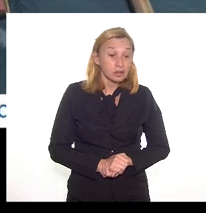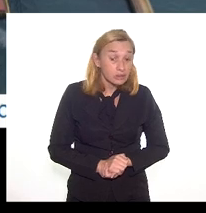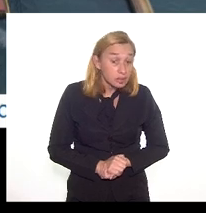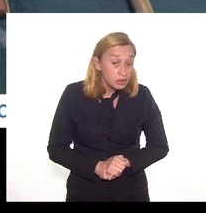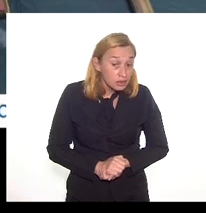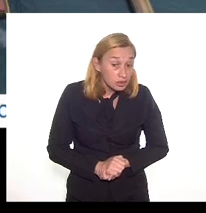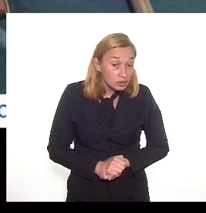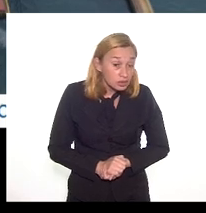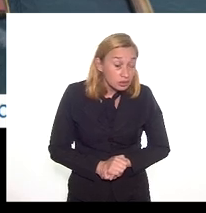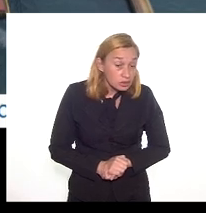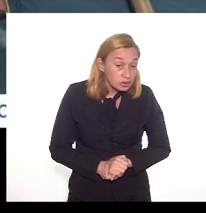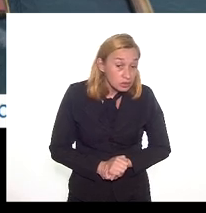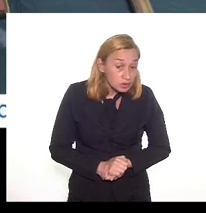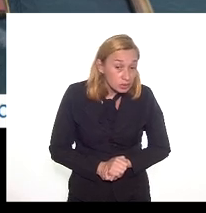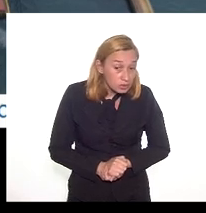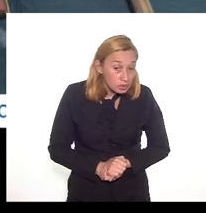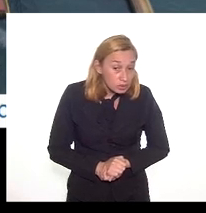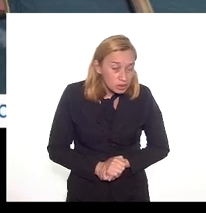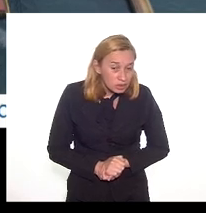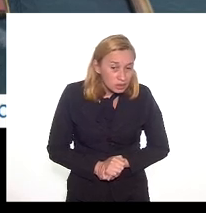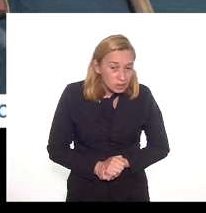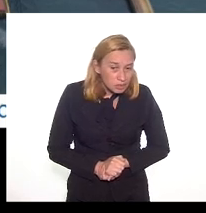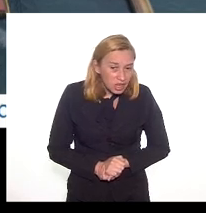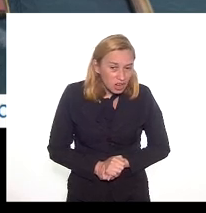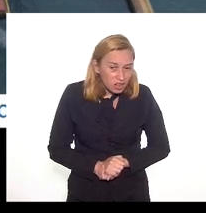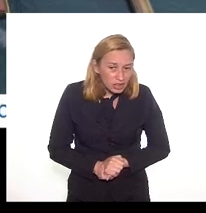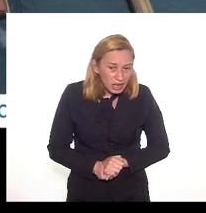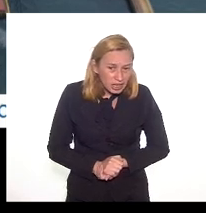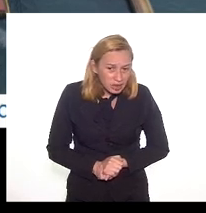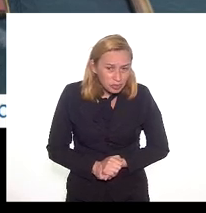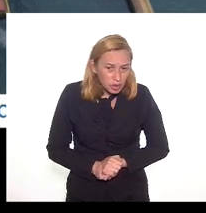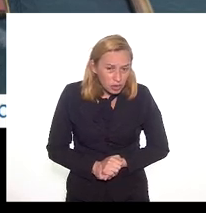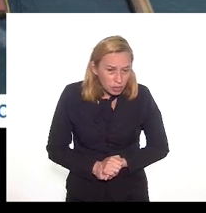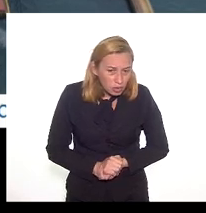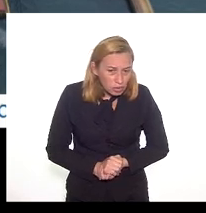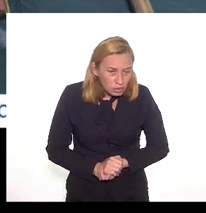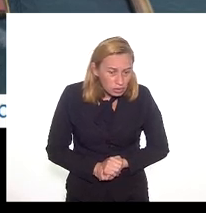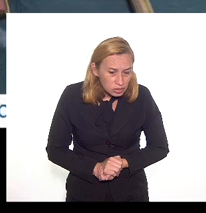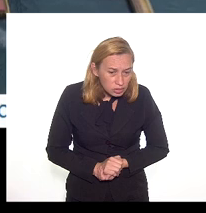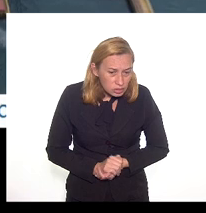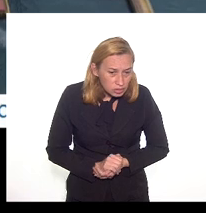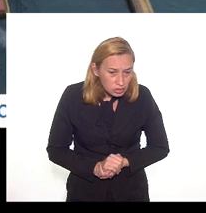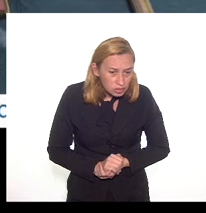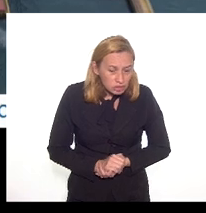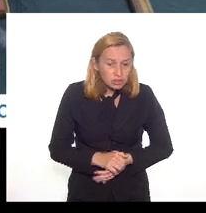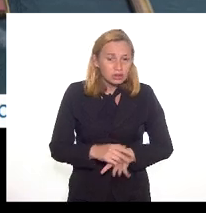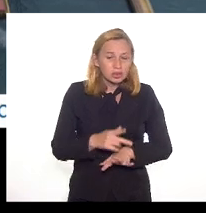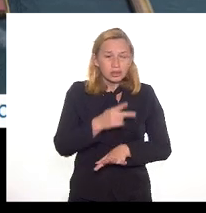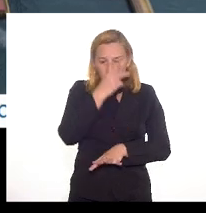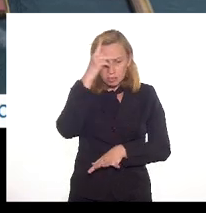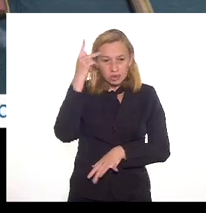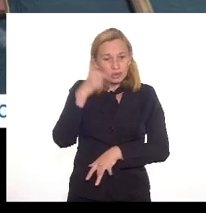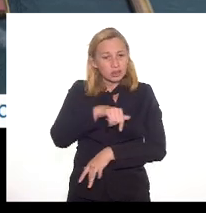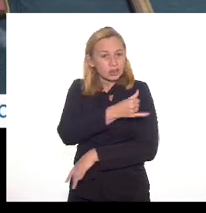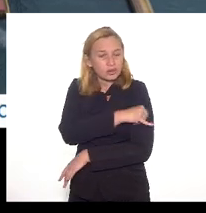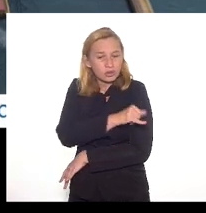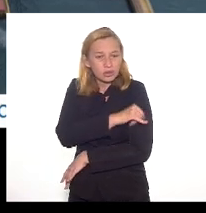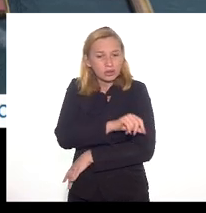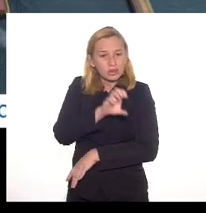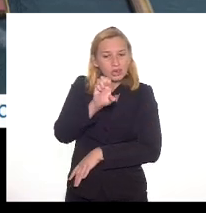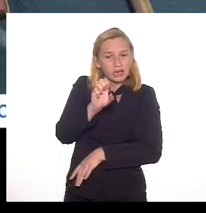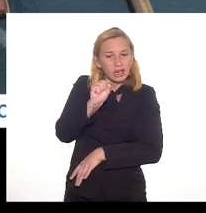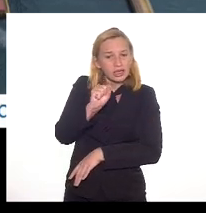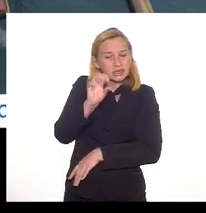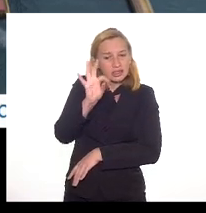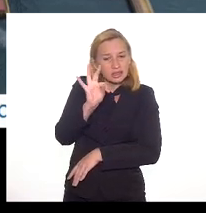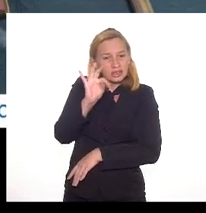inicio a apresentação com a foto aí recente do FPSO Carioca, aí no estaleiro Brasfels, aqui no Rio de